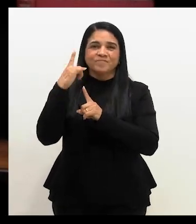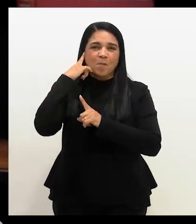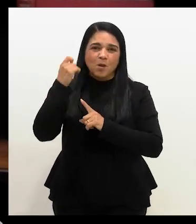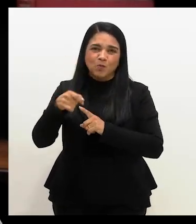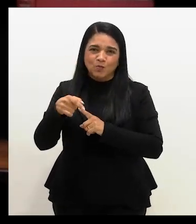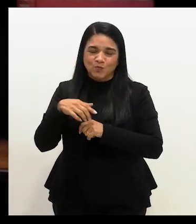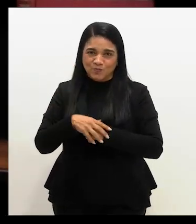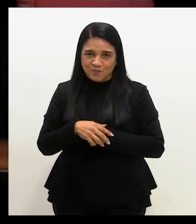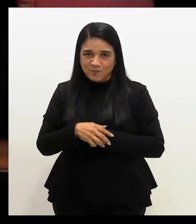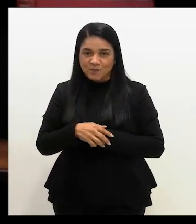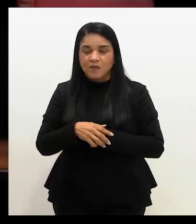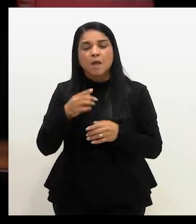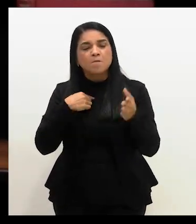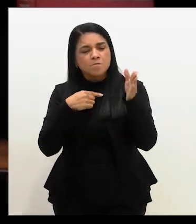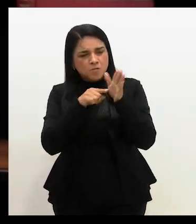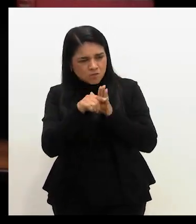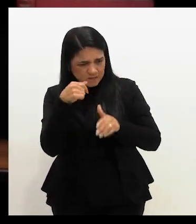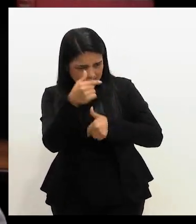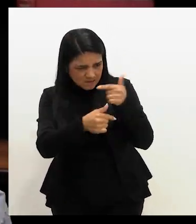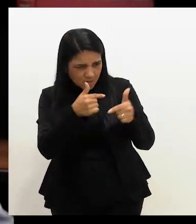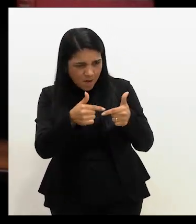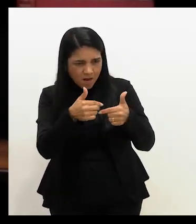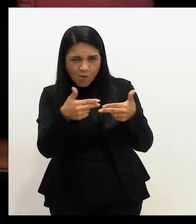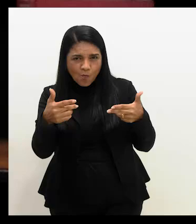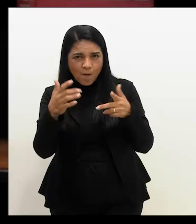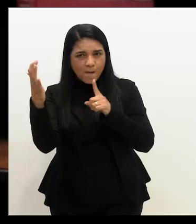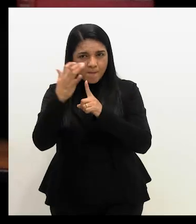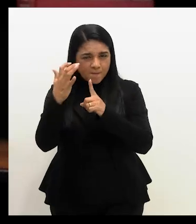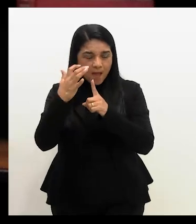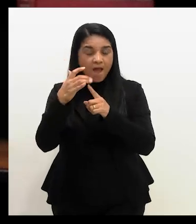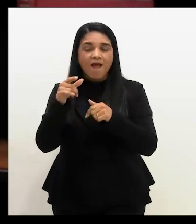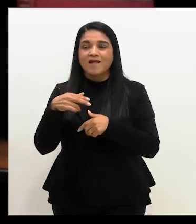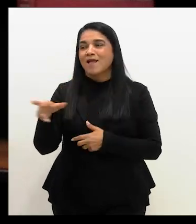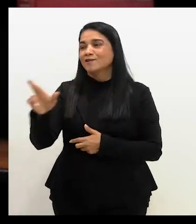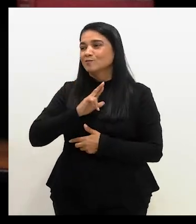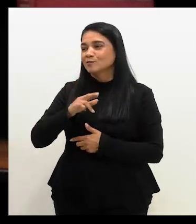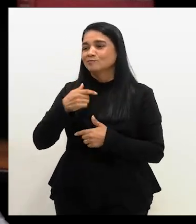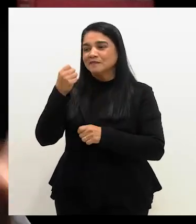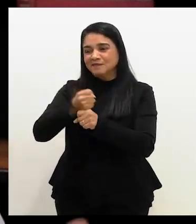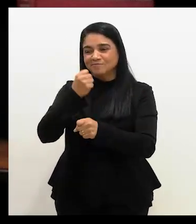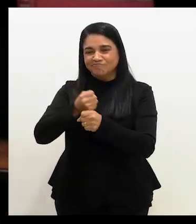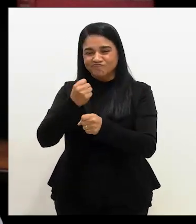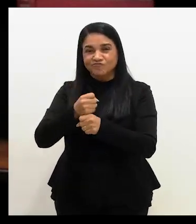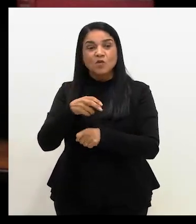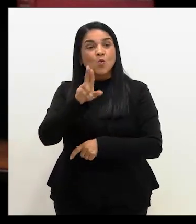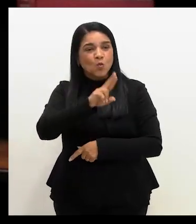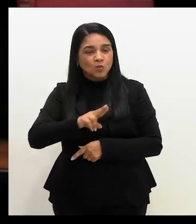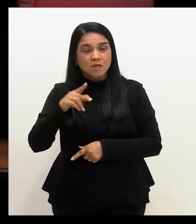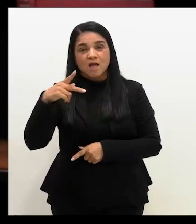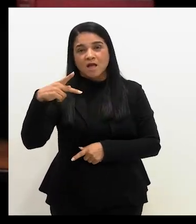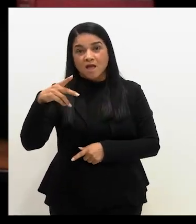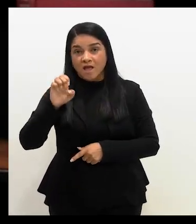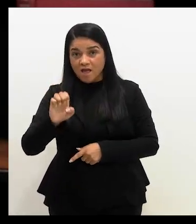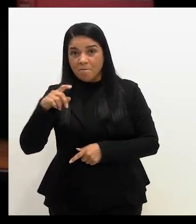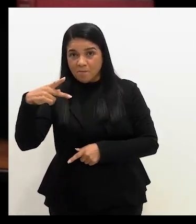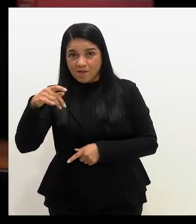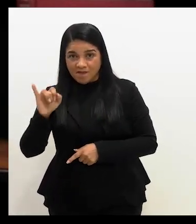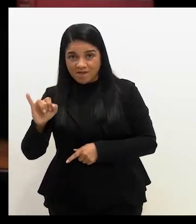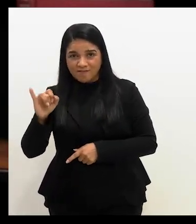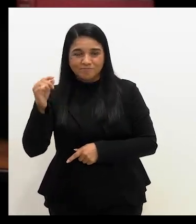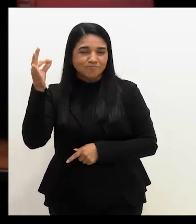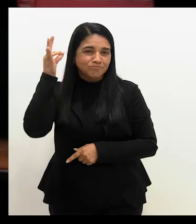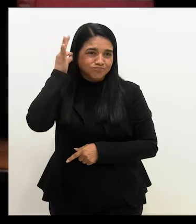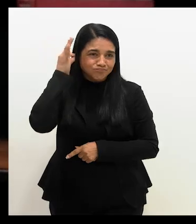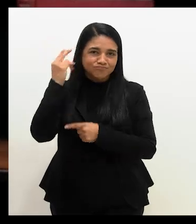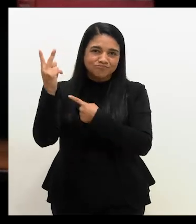paciente estava exposto a ruído. Daí a gente pergunta para ele, olha, você trabalha com alguma coisa? Ah, trabalho em construção civil. Você usa EPI? Não, não